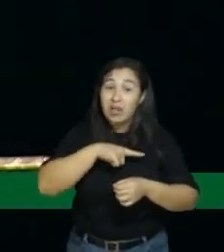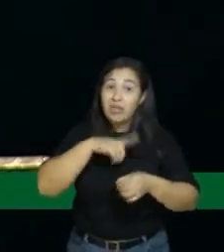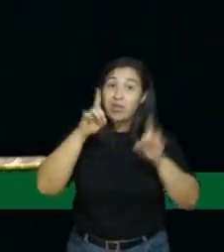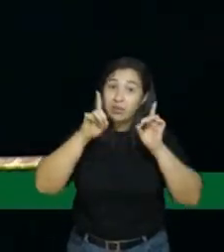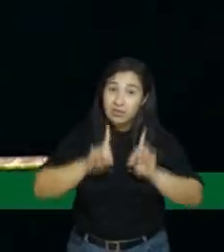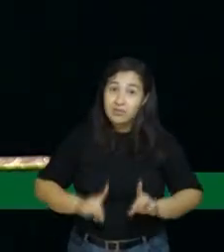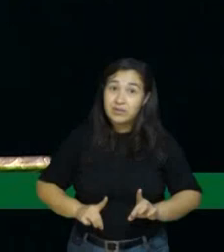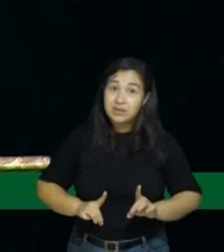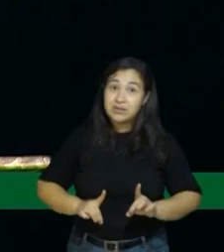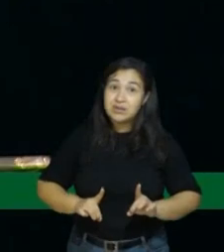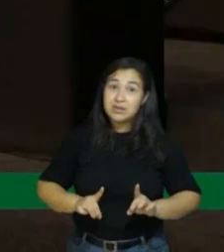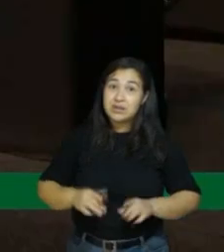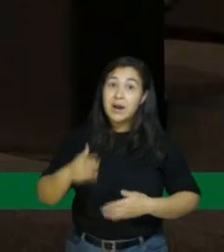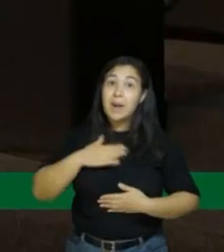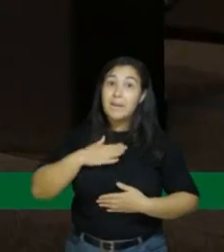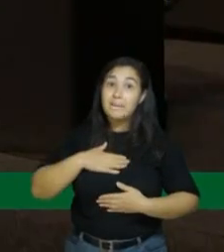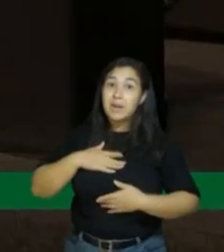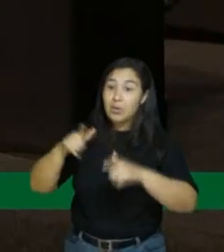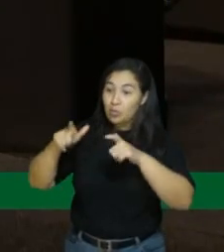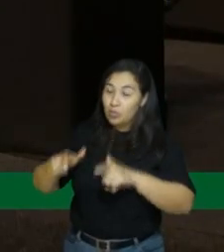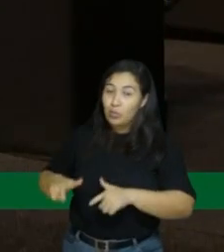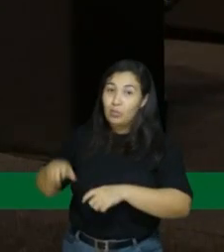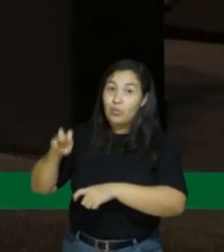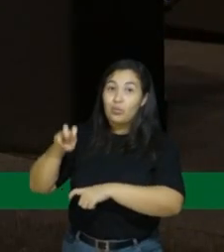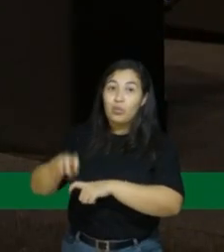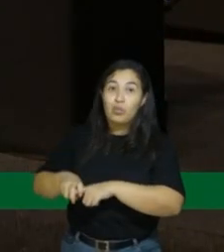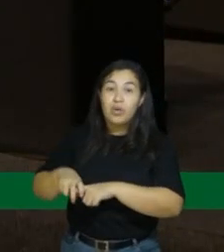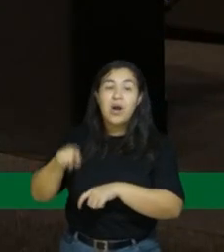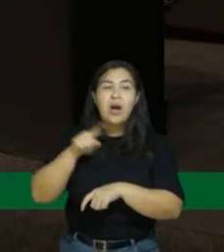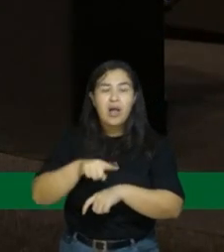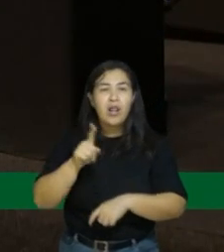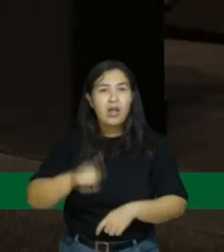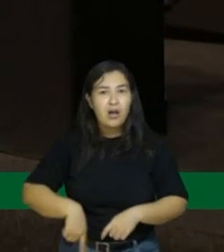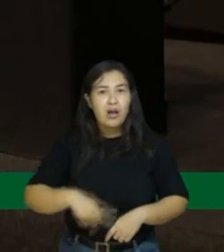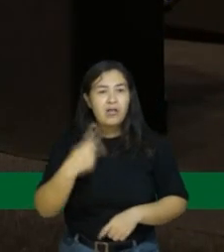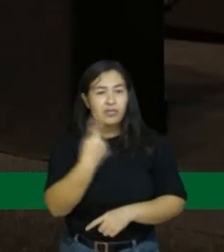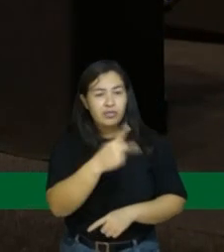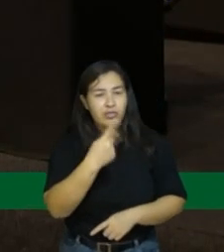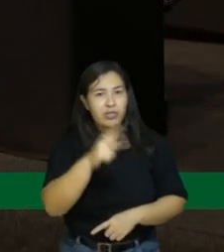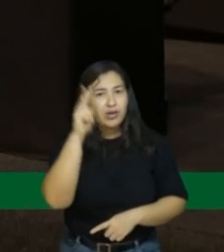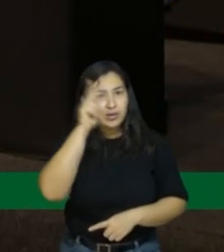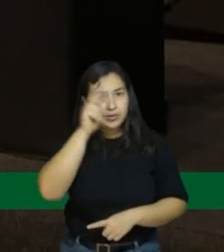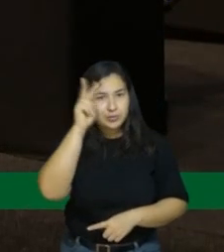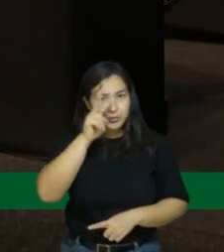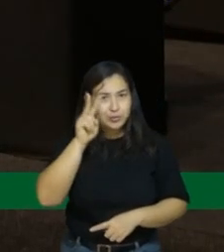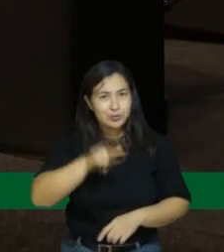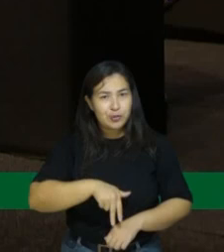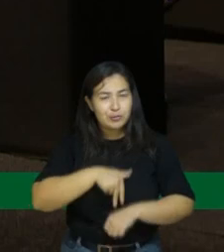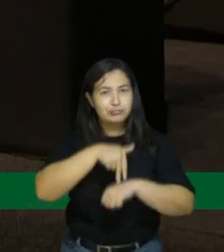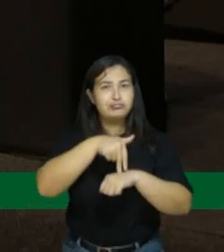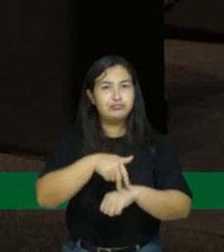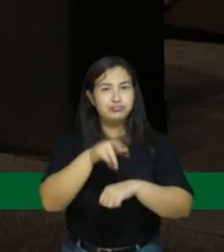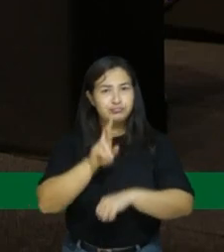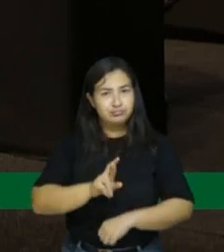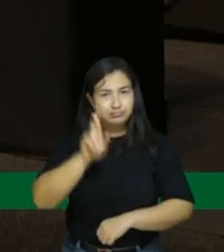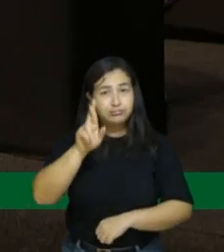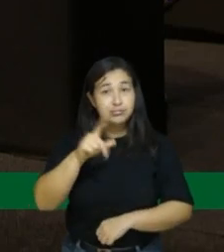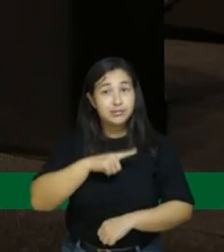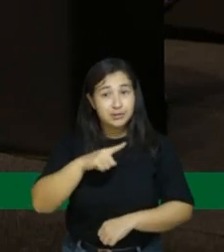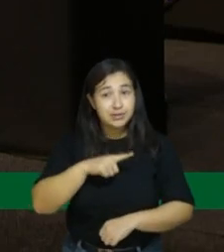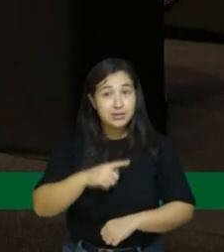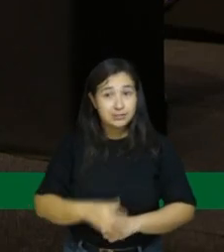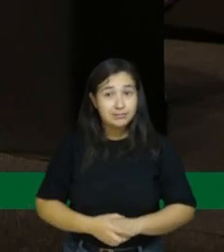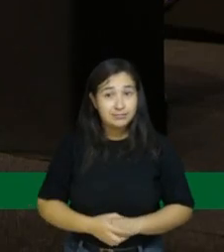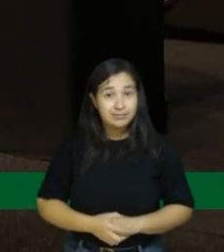tá lá interina no meu lugar e com muito orgulho sendo protagonista e é isso que a gente tem que ter enquanto política pública do nosso